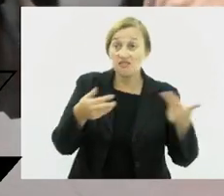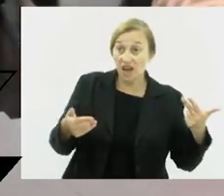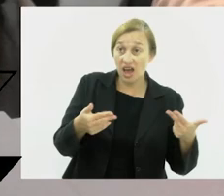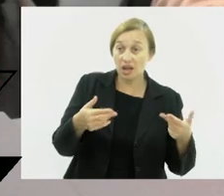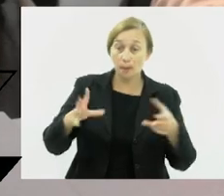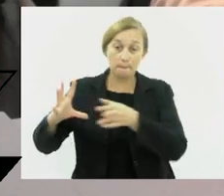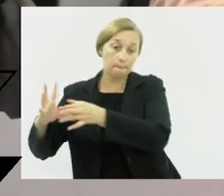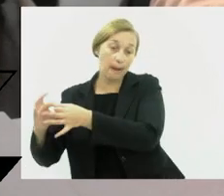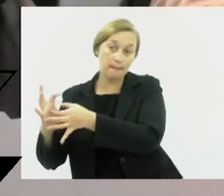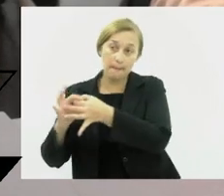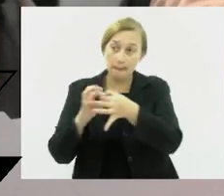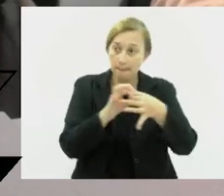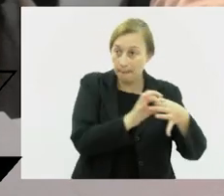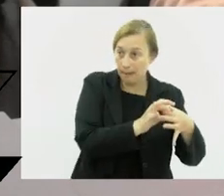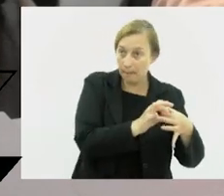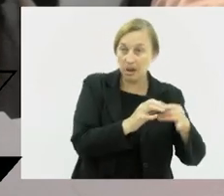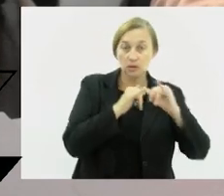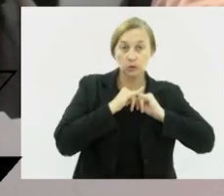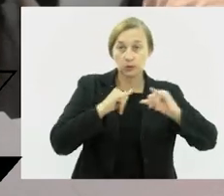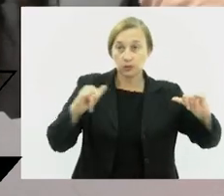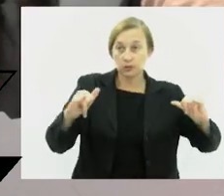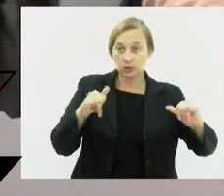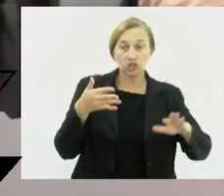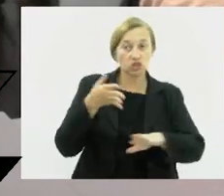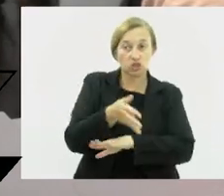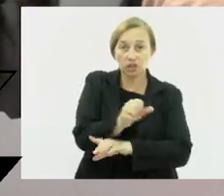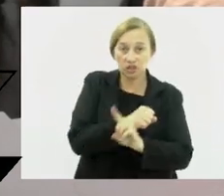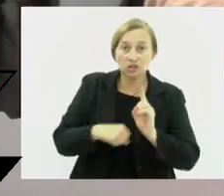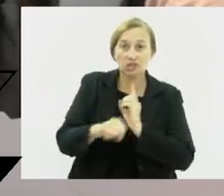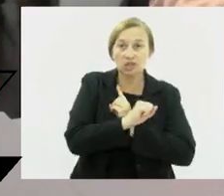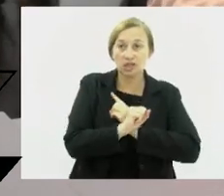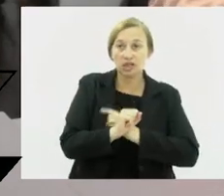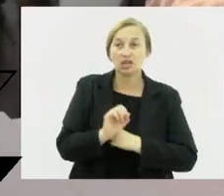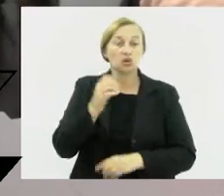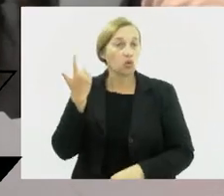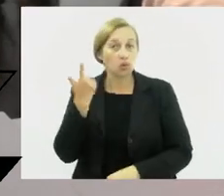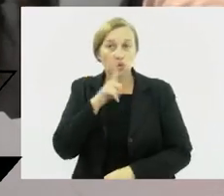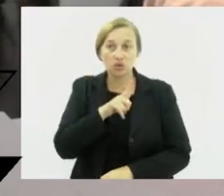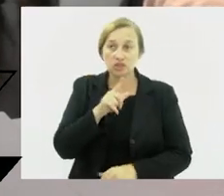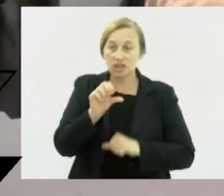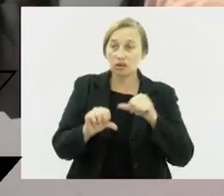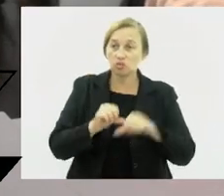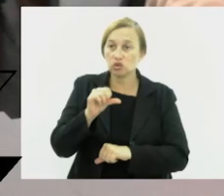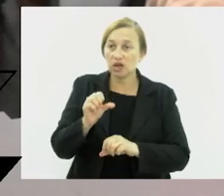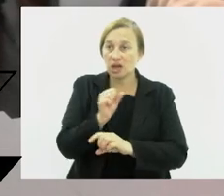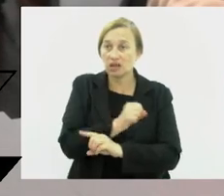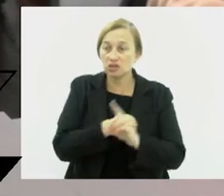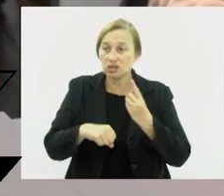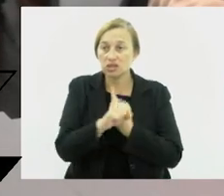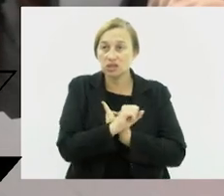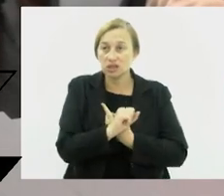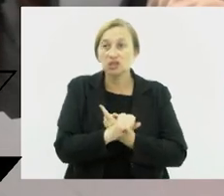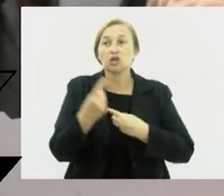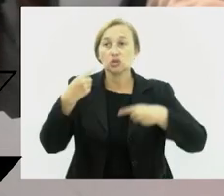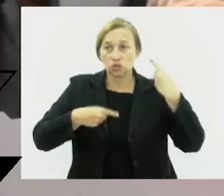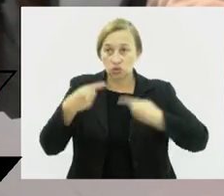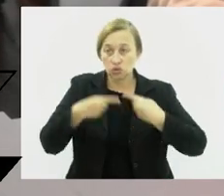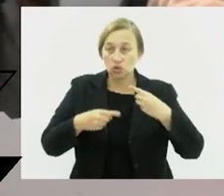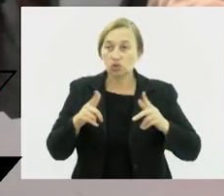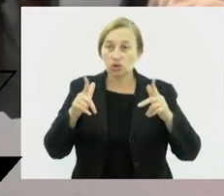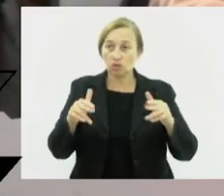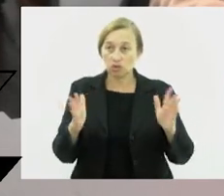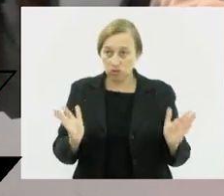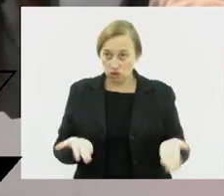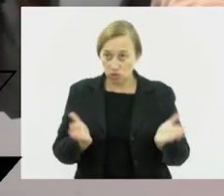para a imprensa. Indo para a imprensa, chega na sociedade, e a gente só consegue mudar a sociedade através de debates como esse